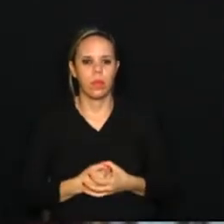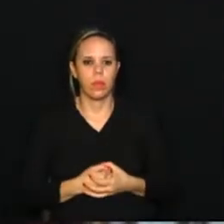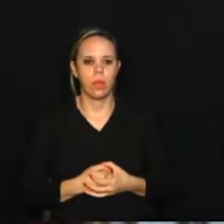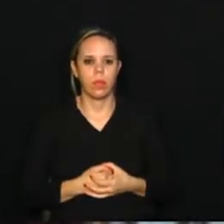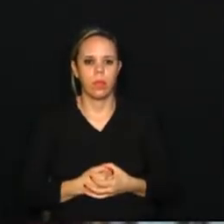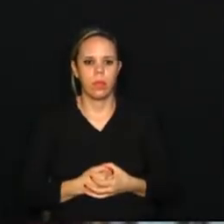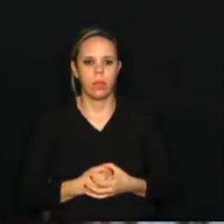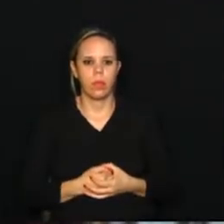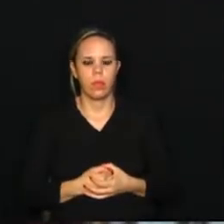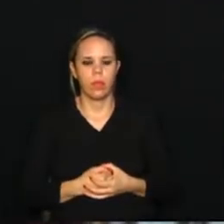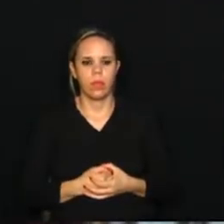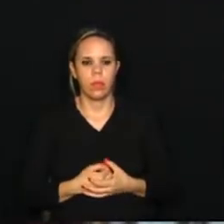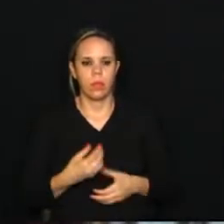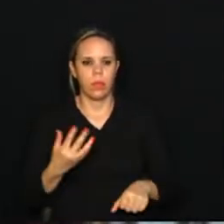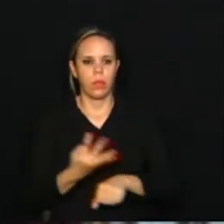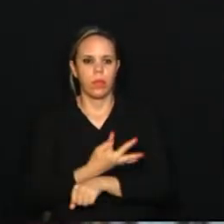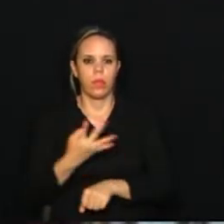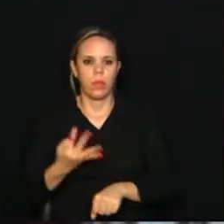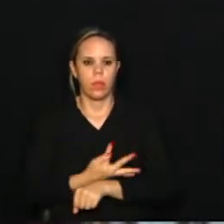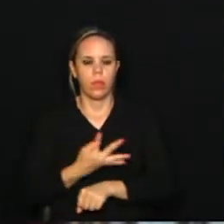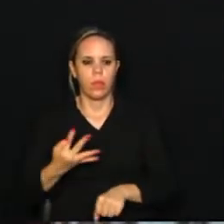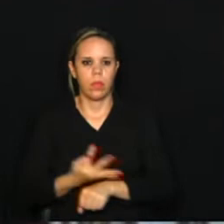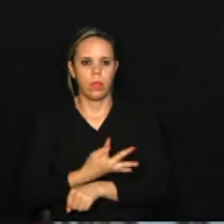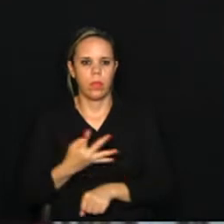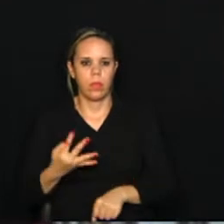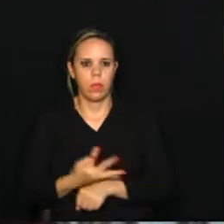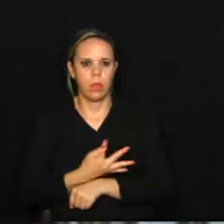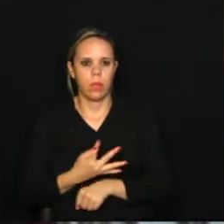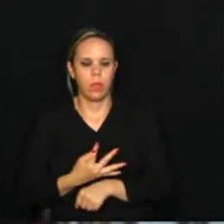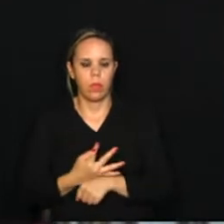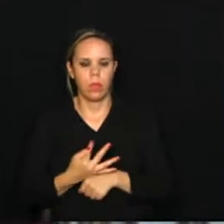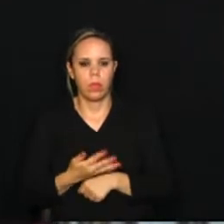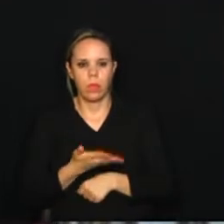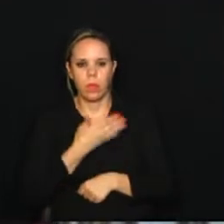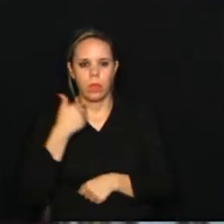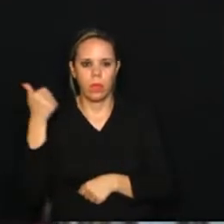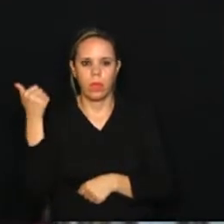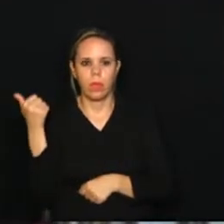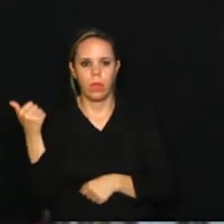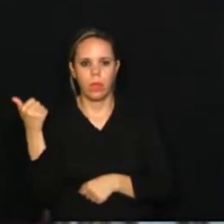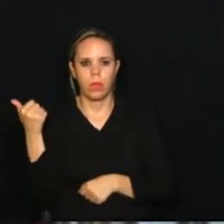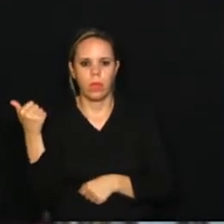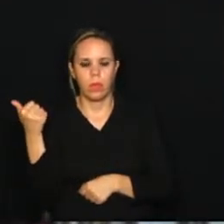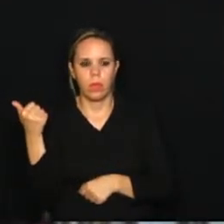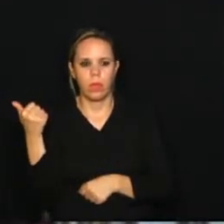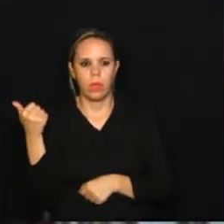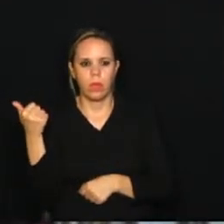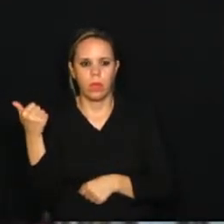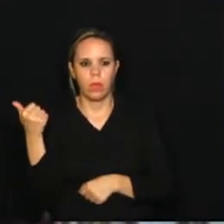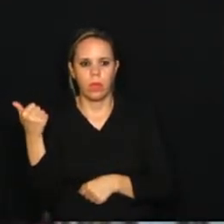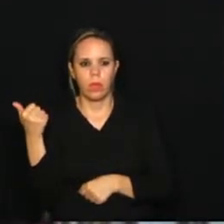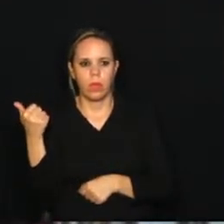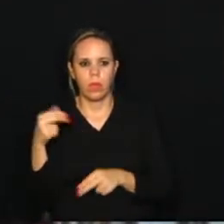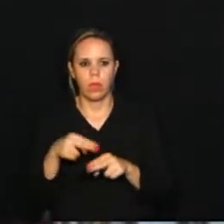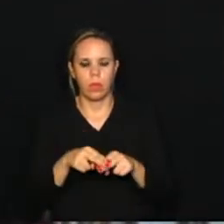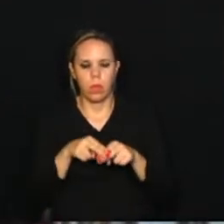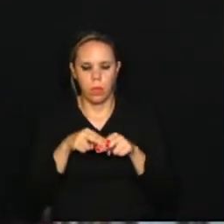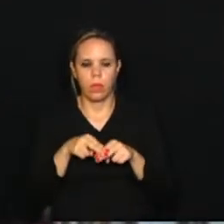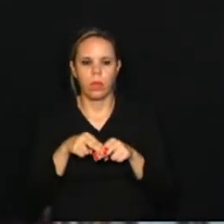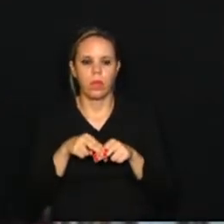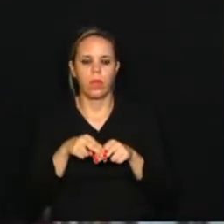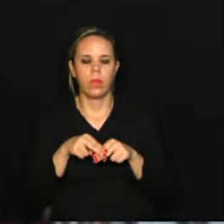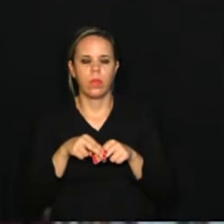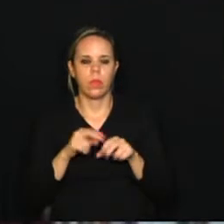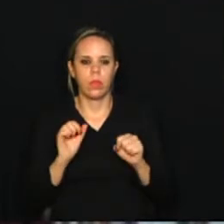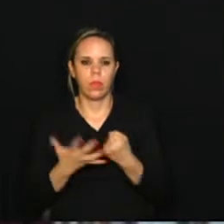forma, sobreviverem um pouquinho melhor às condições causadas